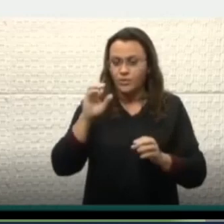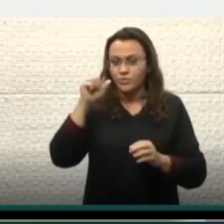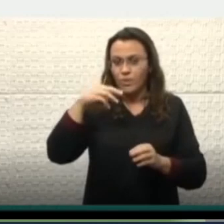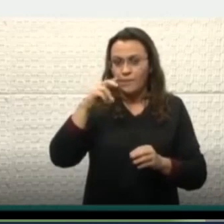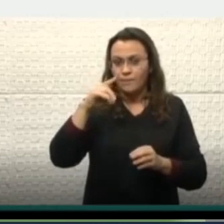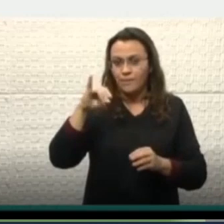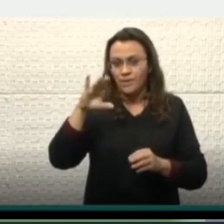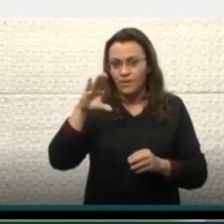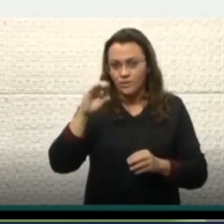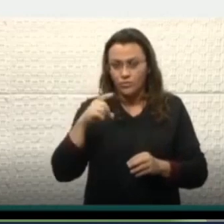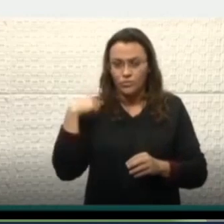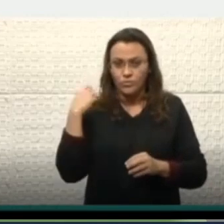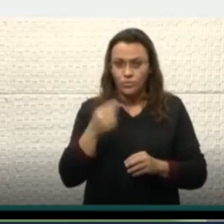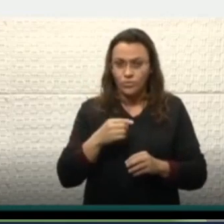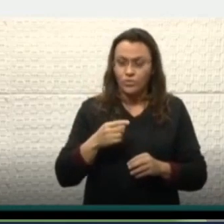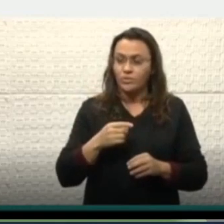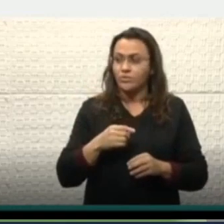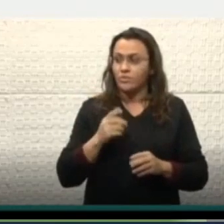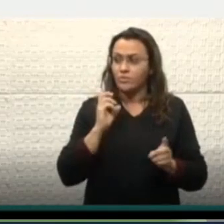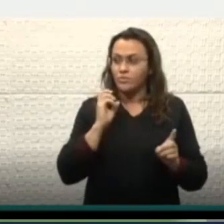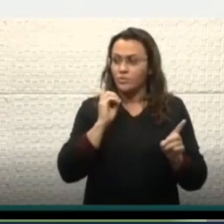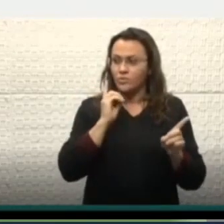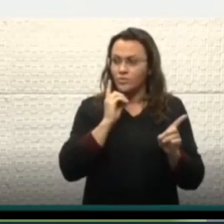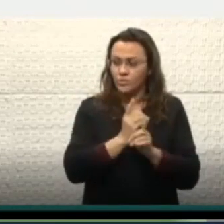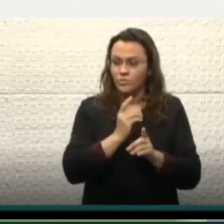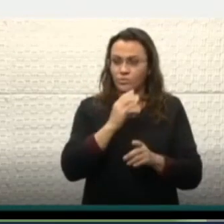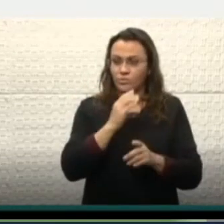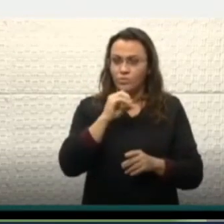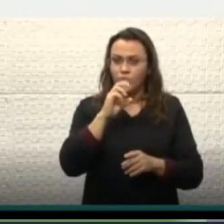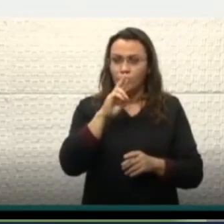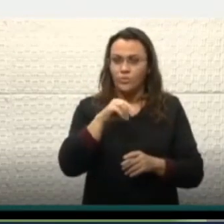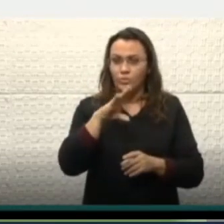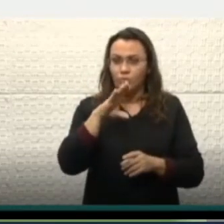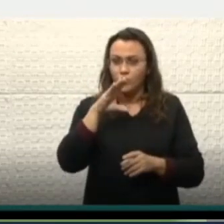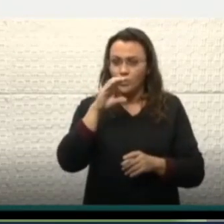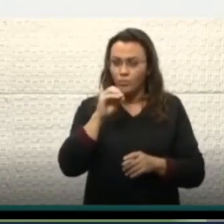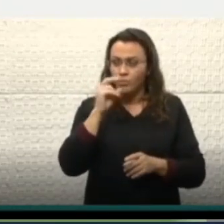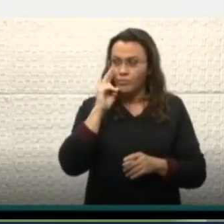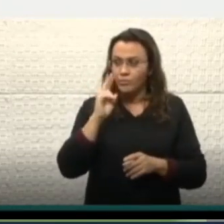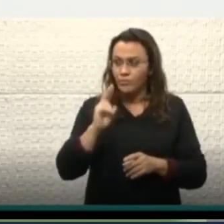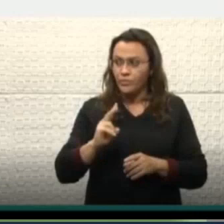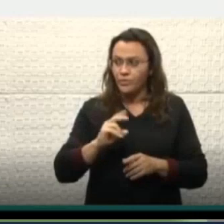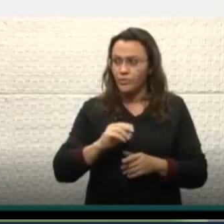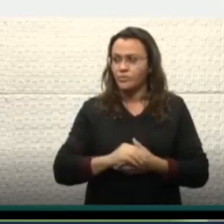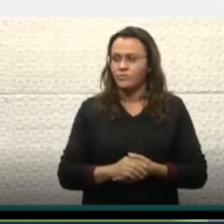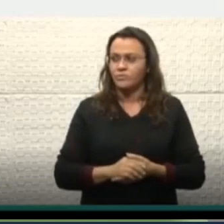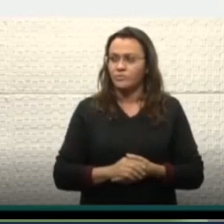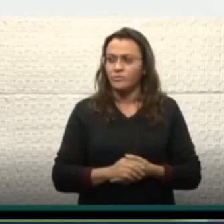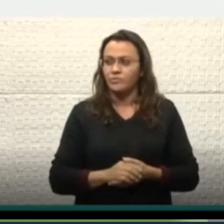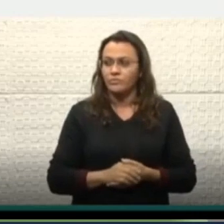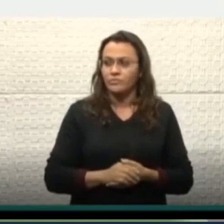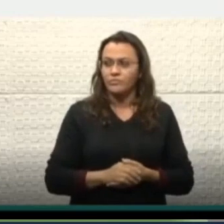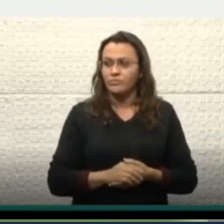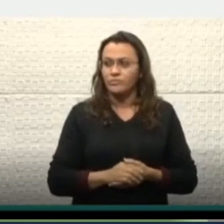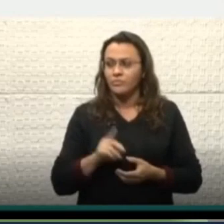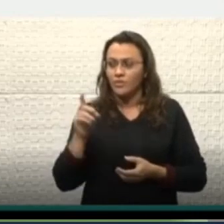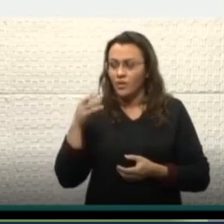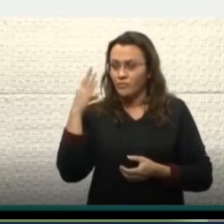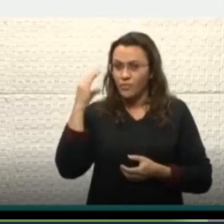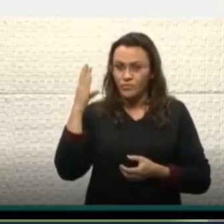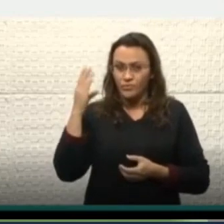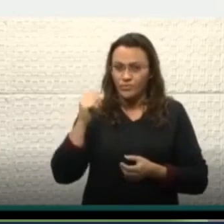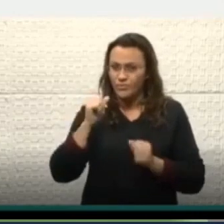de milho, nós encontramos um grumo, ou aqui também a foto do microscópio estereoscópico, como eu falei para vocês, na foto não fica